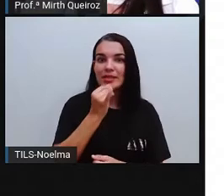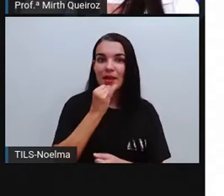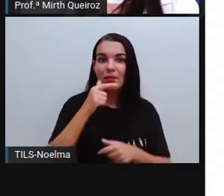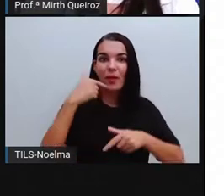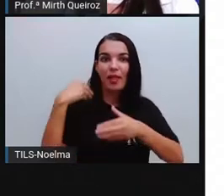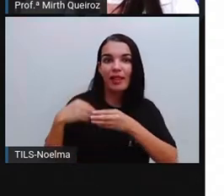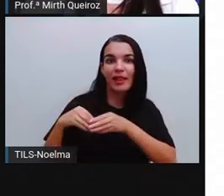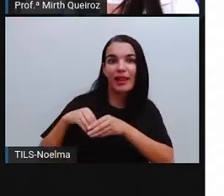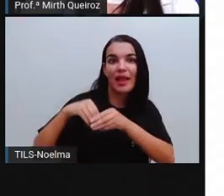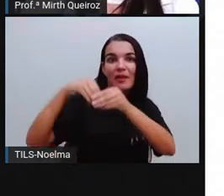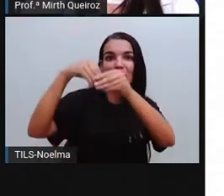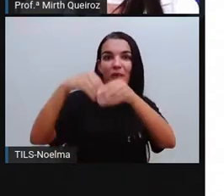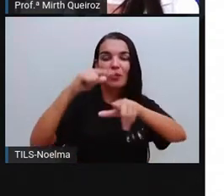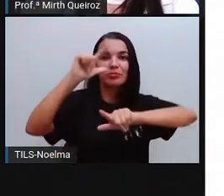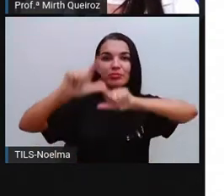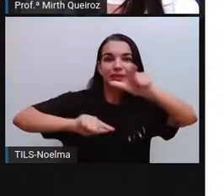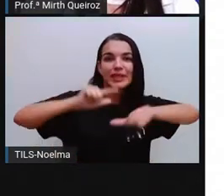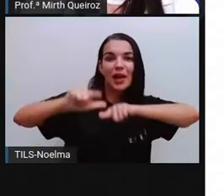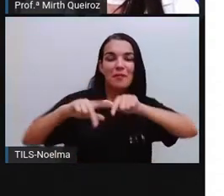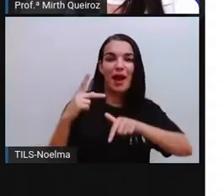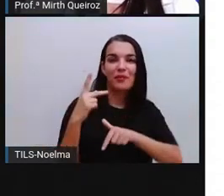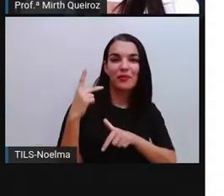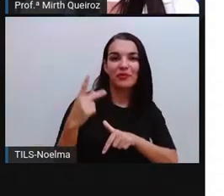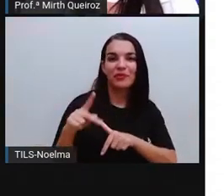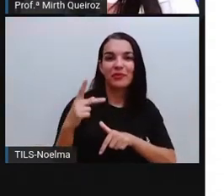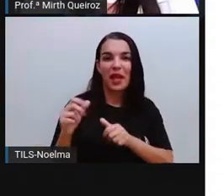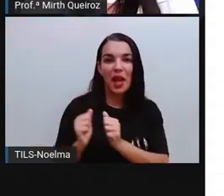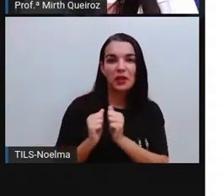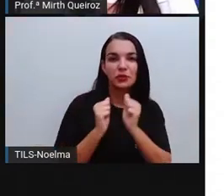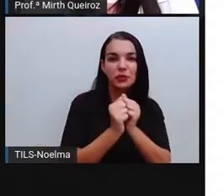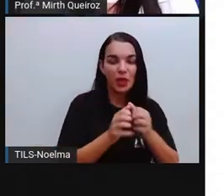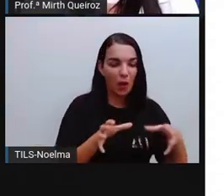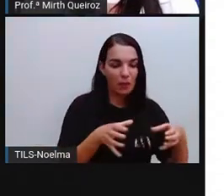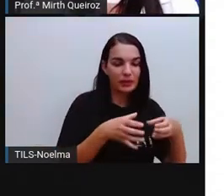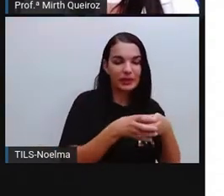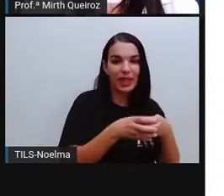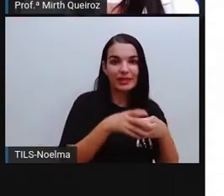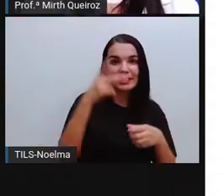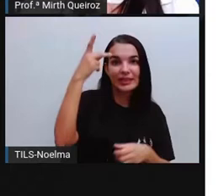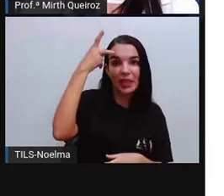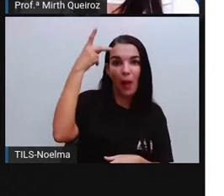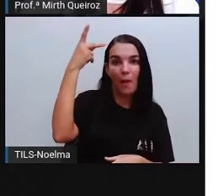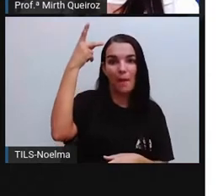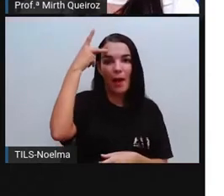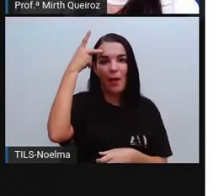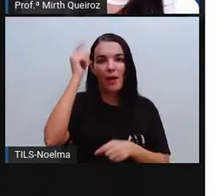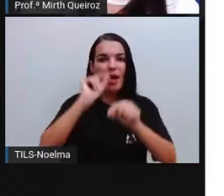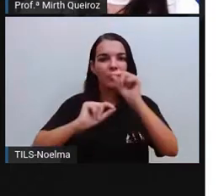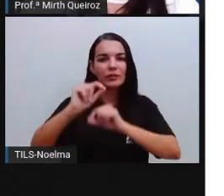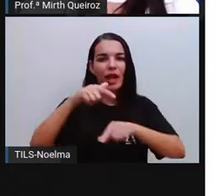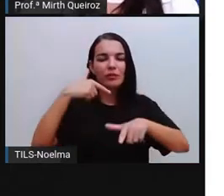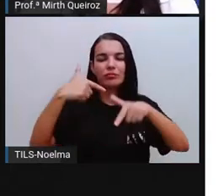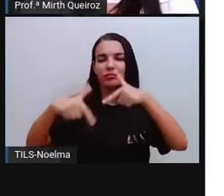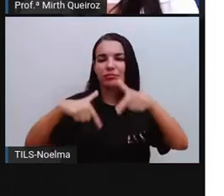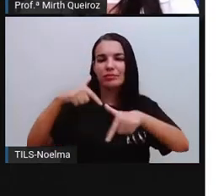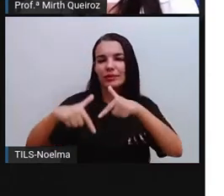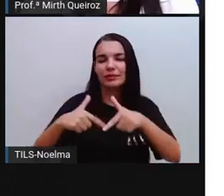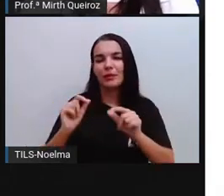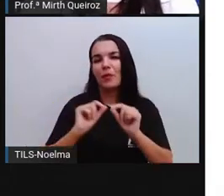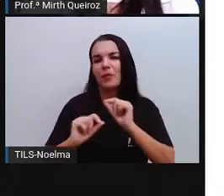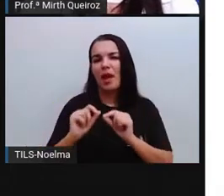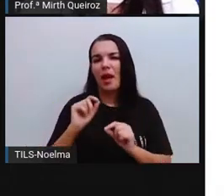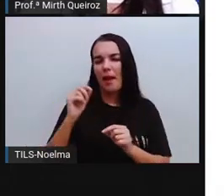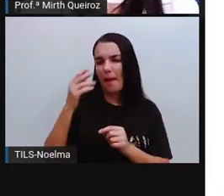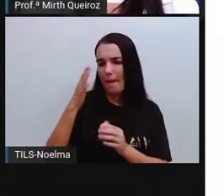Paulo, trabalhando juntamente com a comunidade local. Para a artista, a periferia não precisa ser feia e suja.